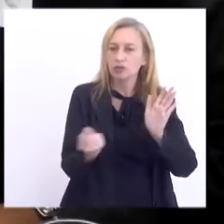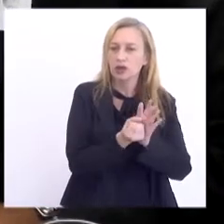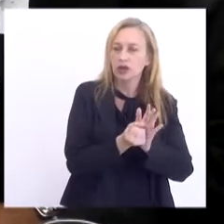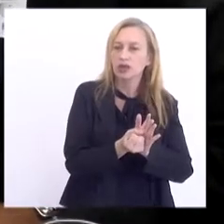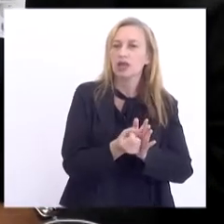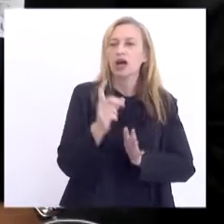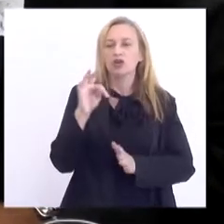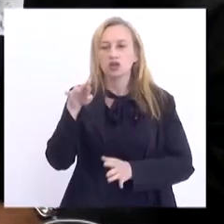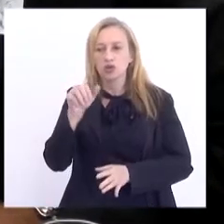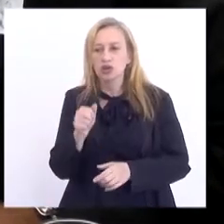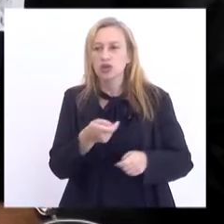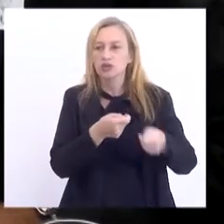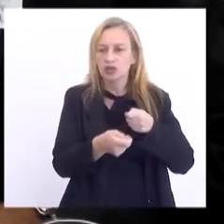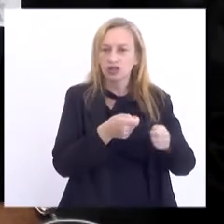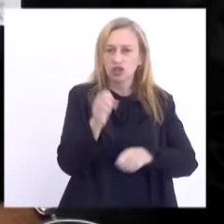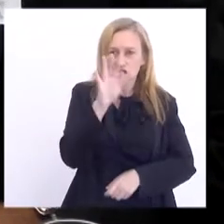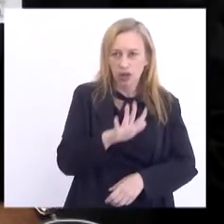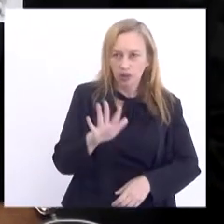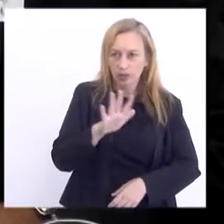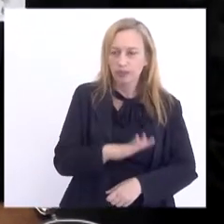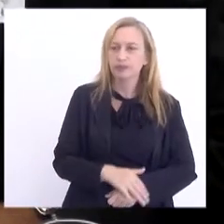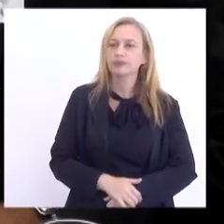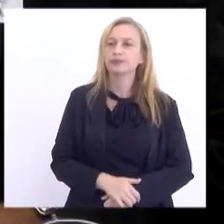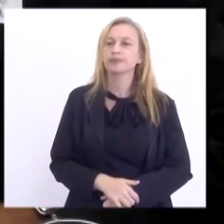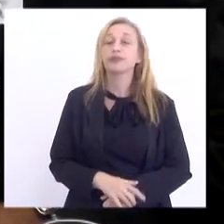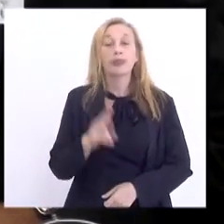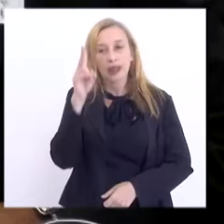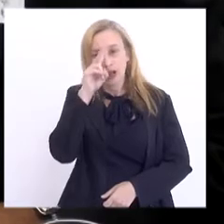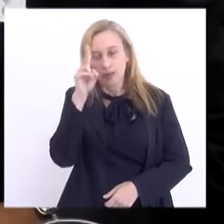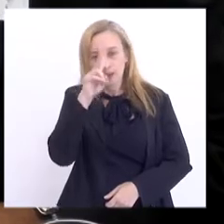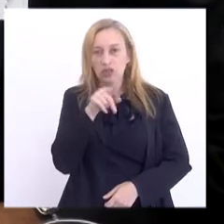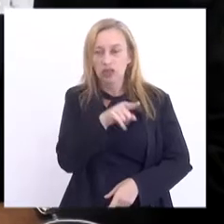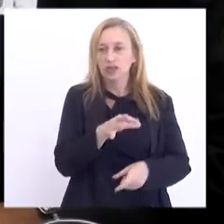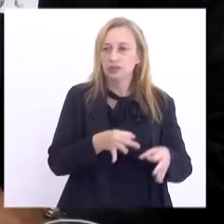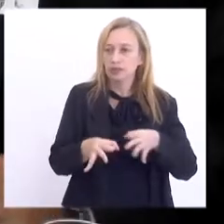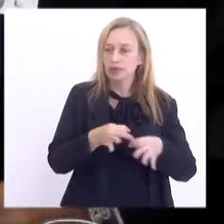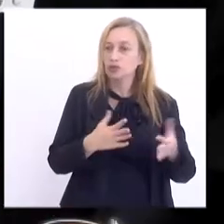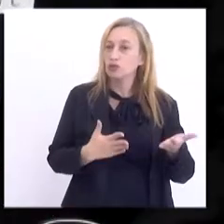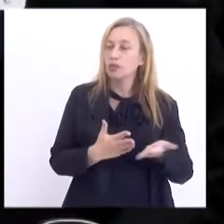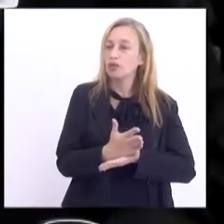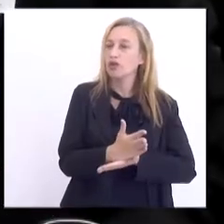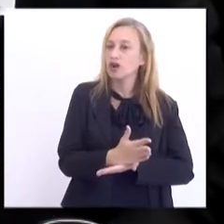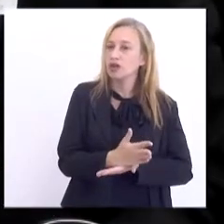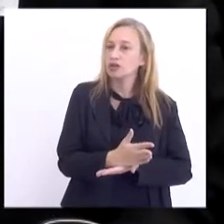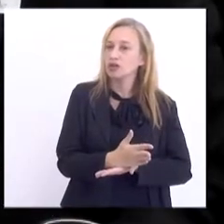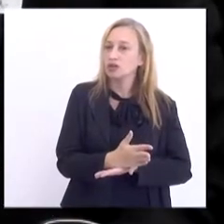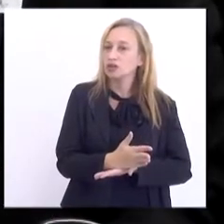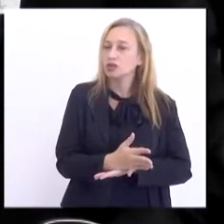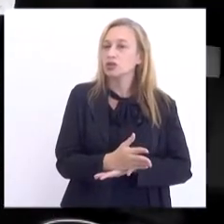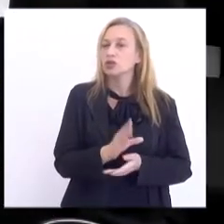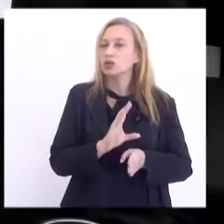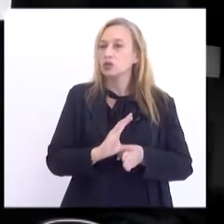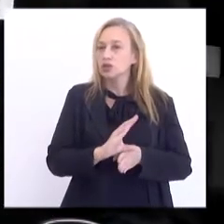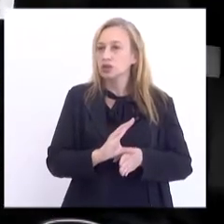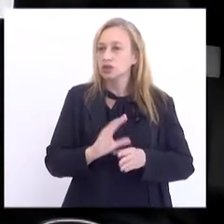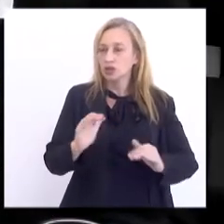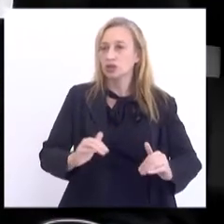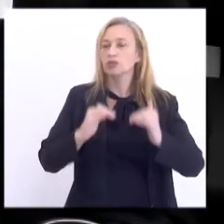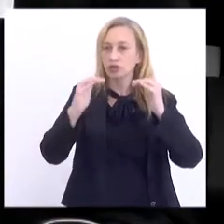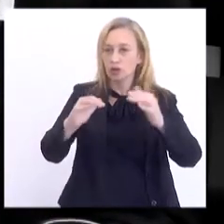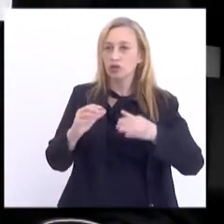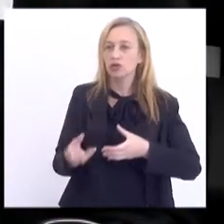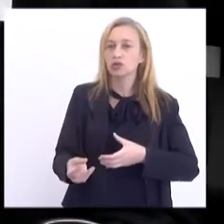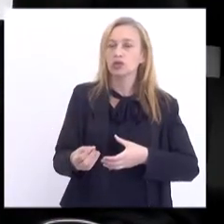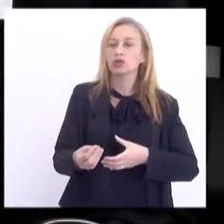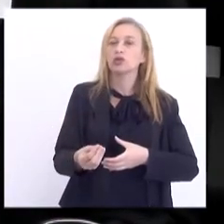auditoria da controladoria-geral E lembrando que esse plano foi aprovado pelo conselho superior de controle